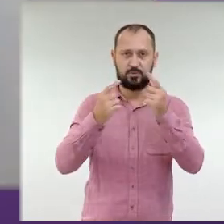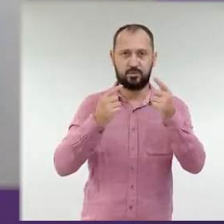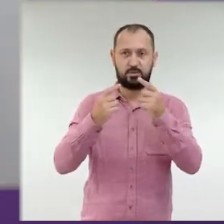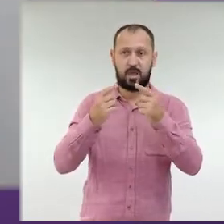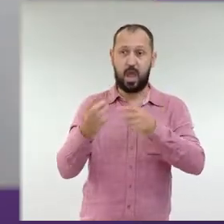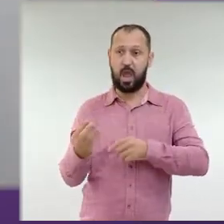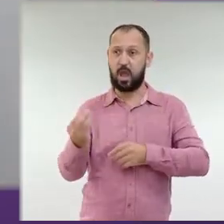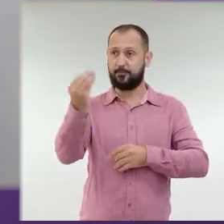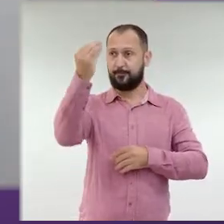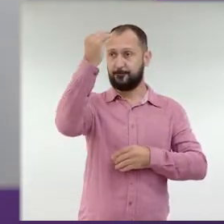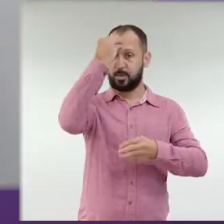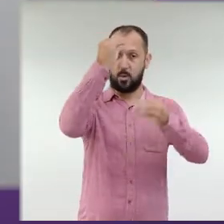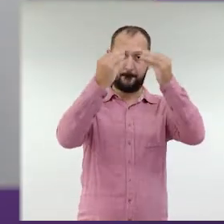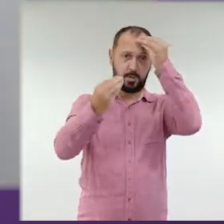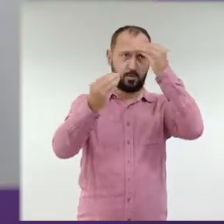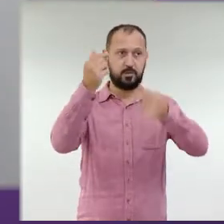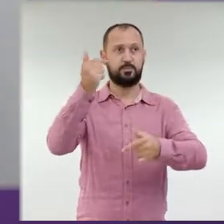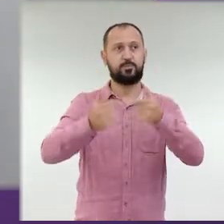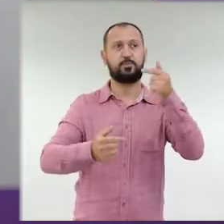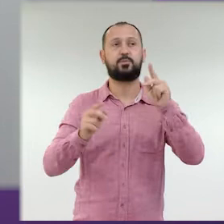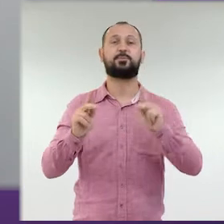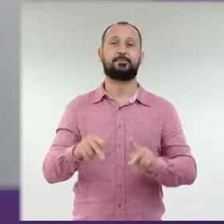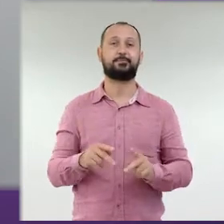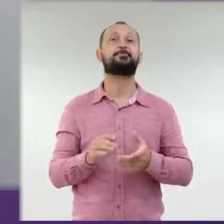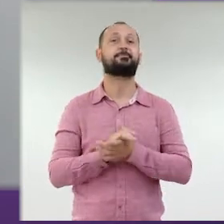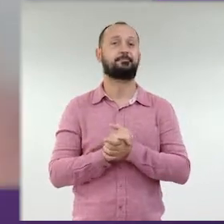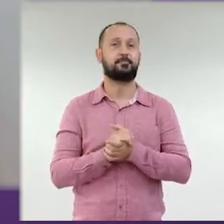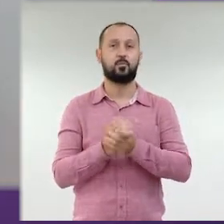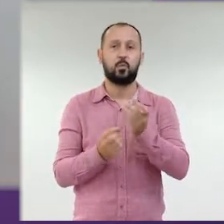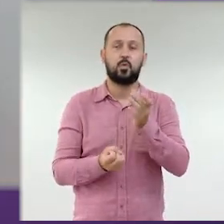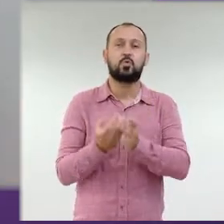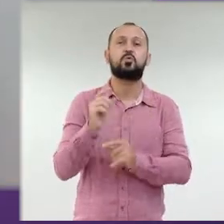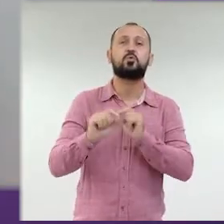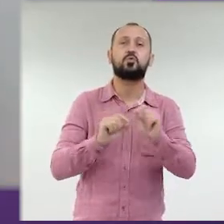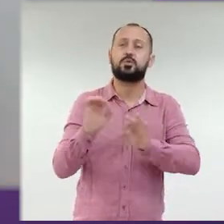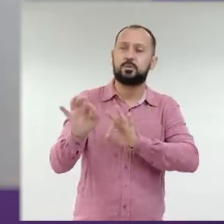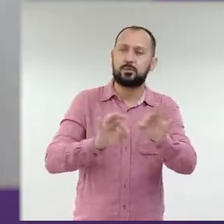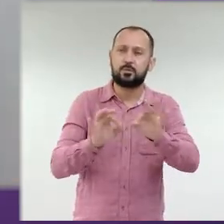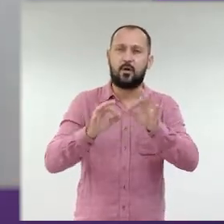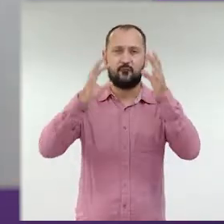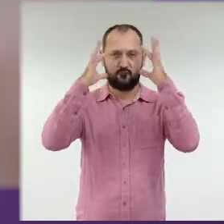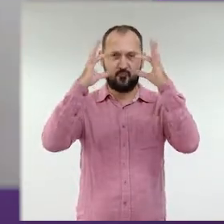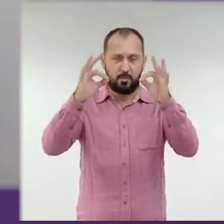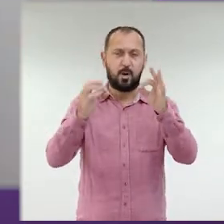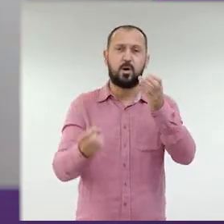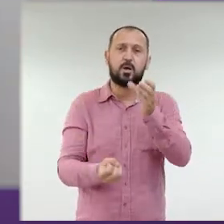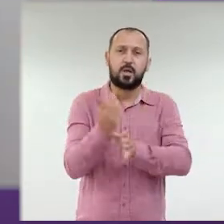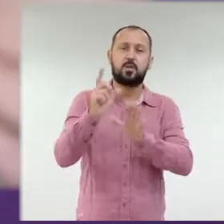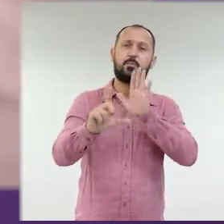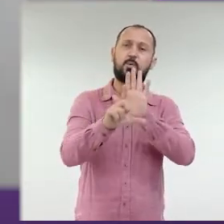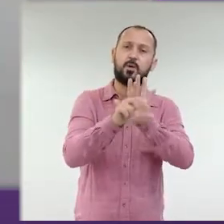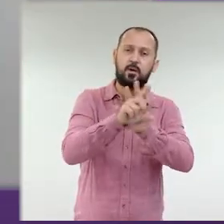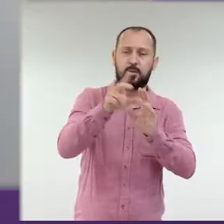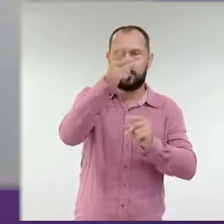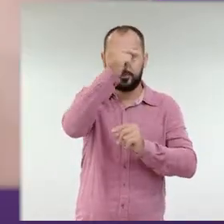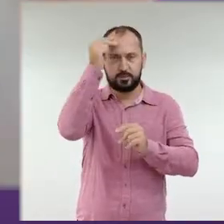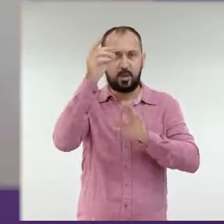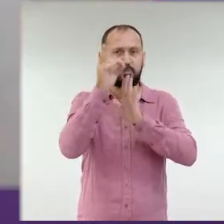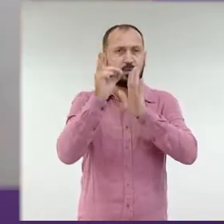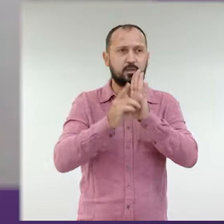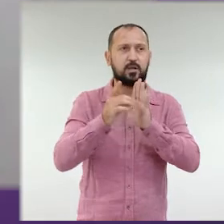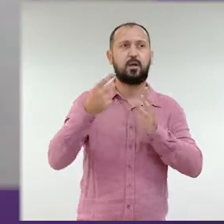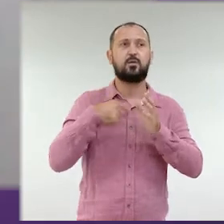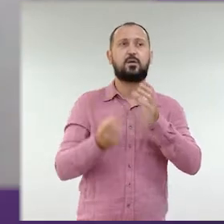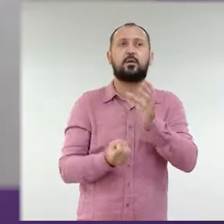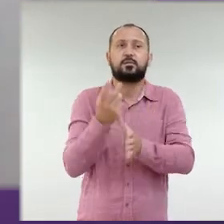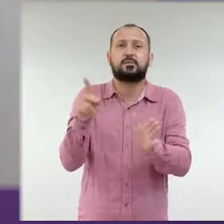discussão, interiorizar as políticas públicas, institucionalizando, formalizando por meio de leis municipais, decretos